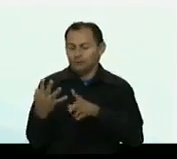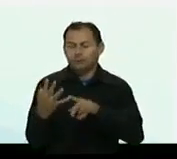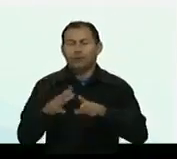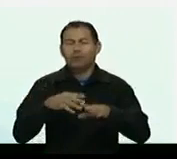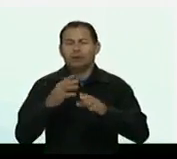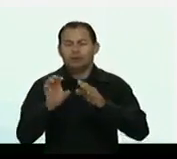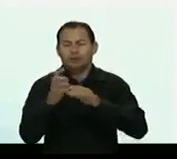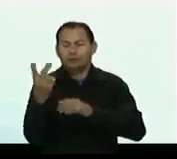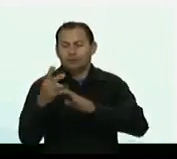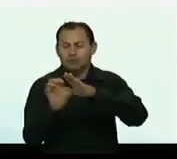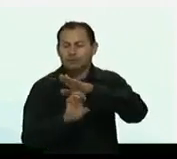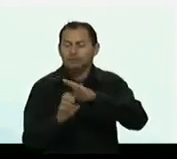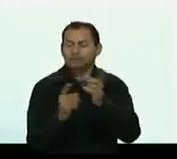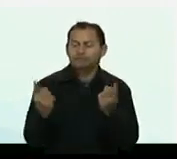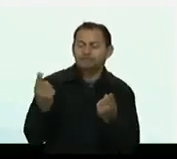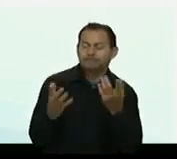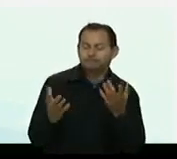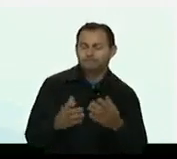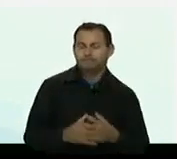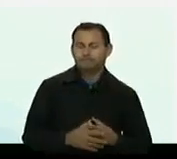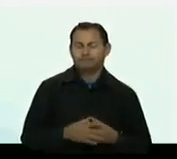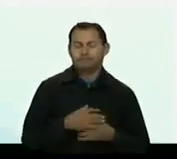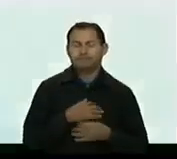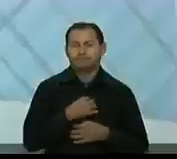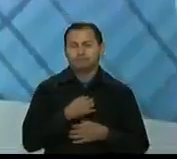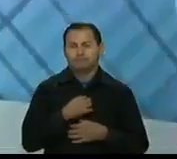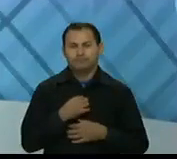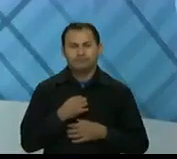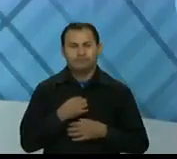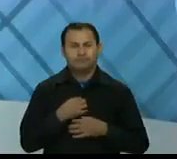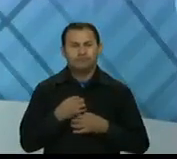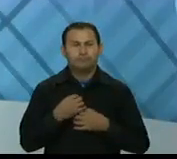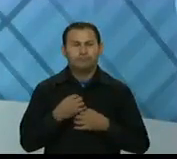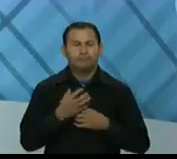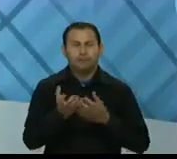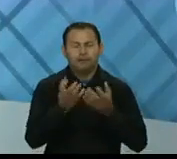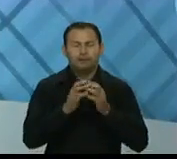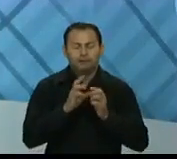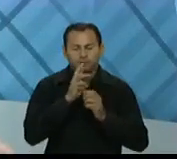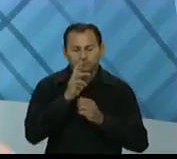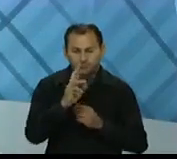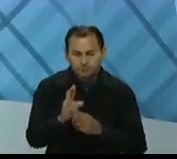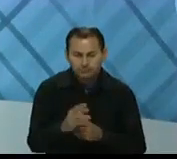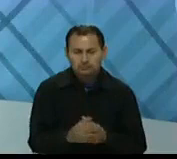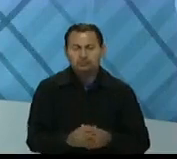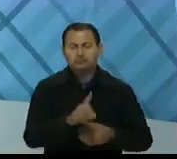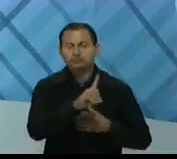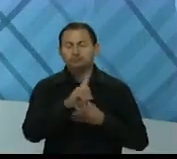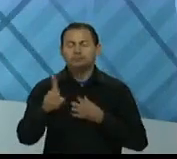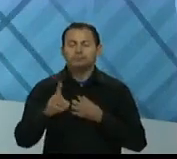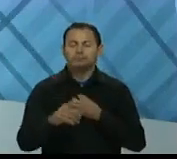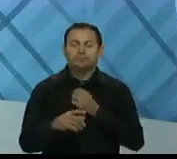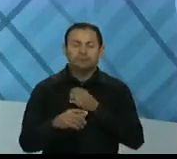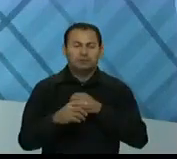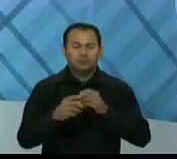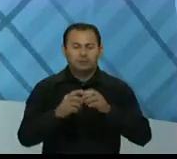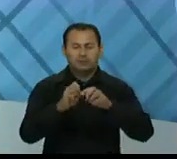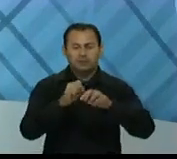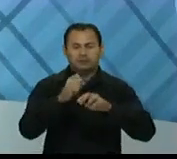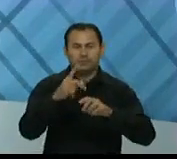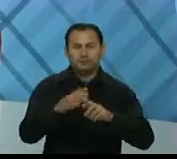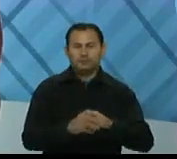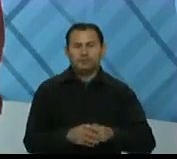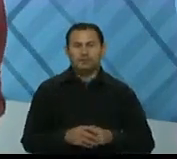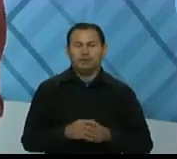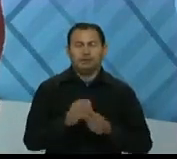empresas de táxi se equivalem? Então, são esses questionamentos que buscaremos responder ao longo dessa primeira situação-problema.